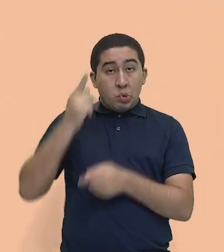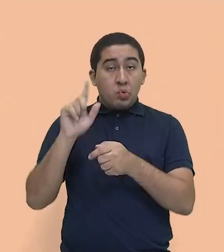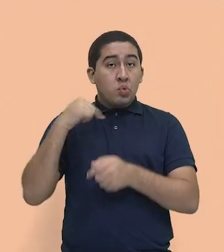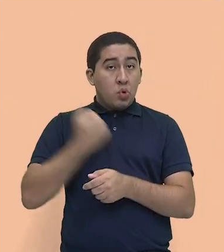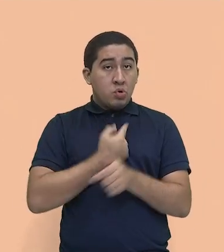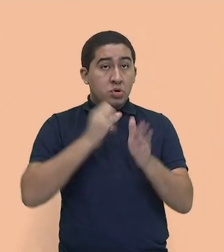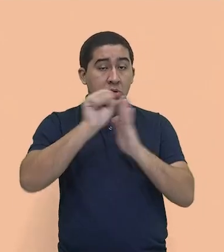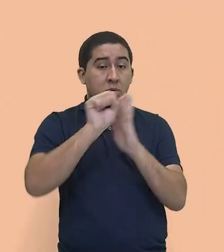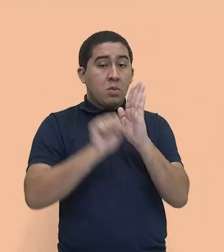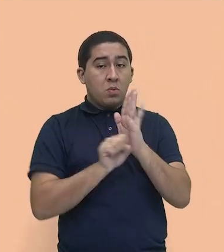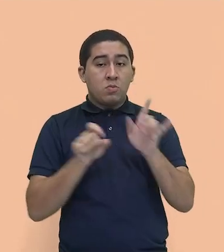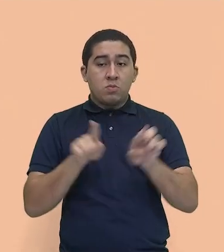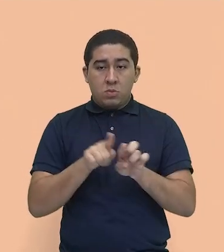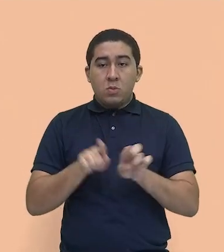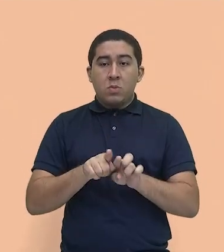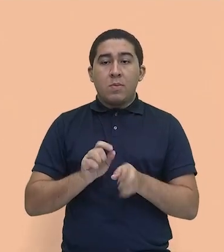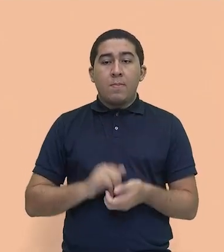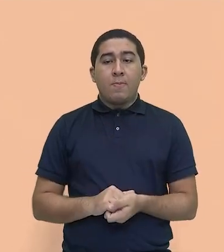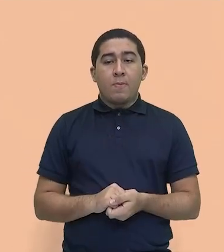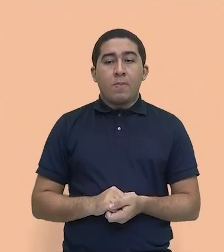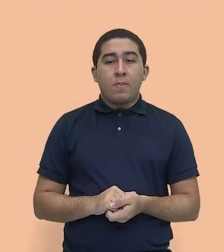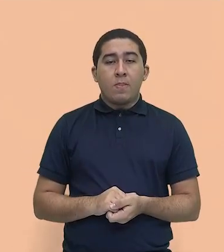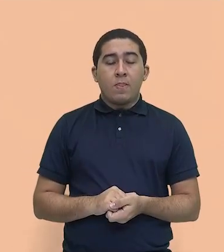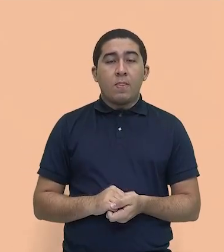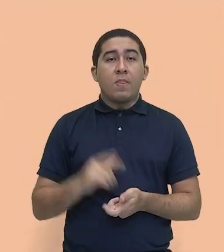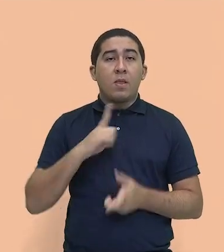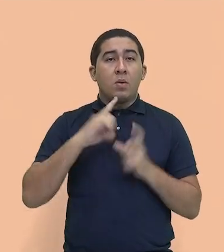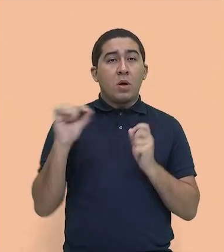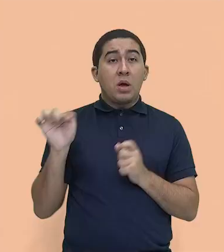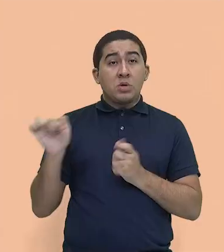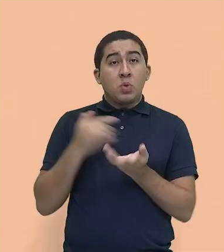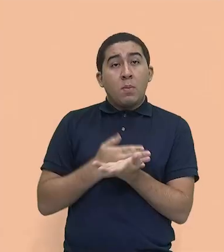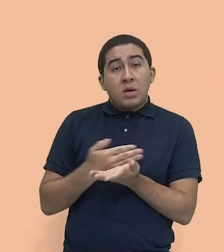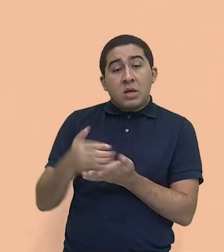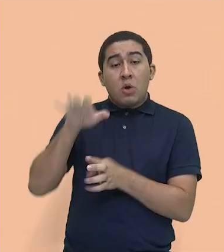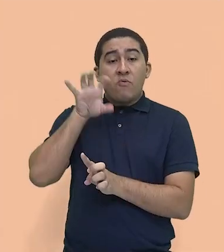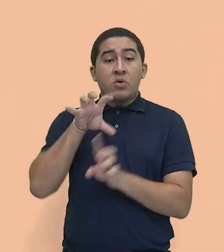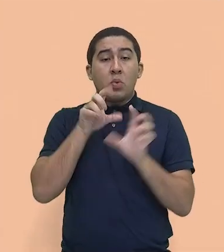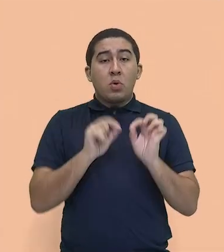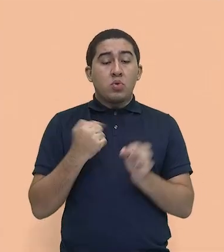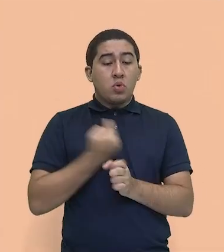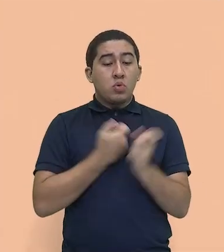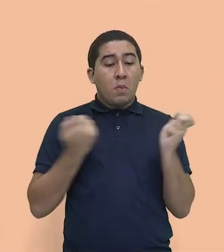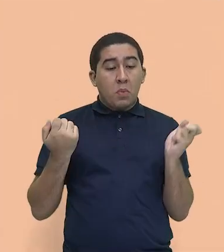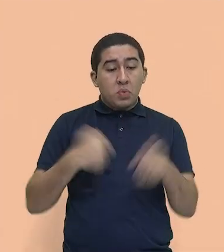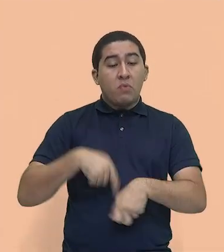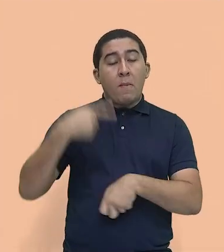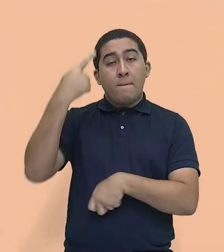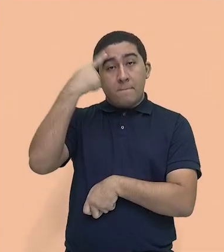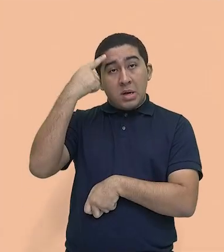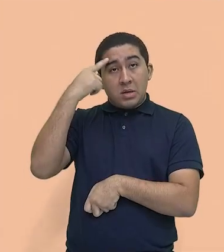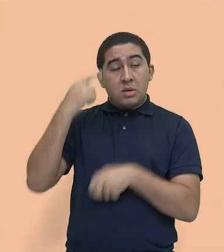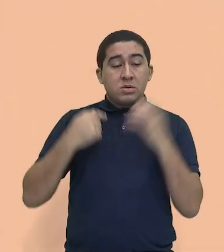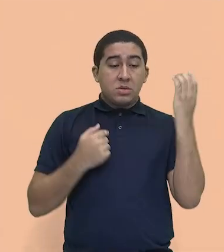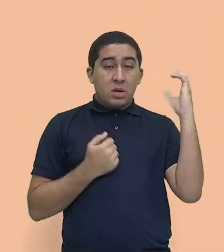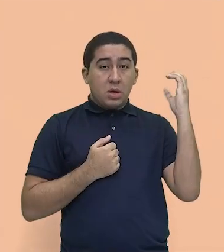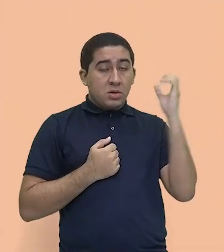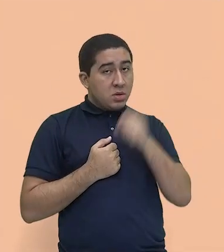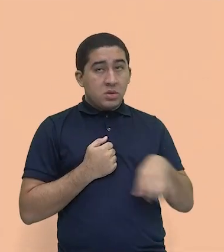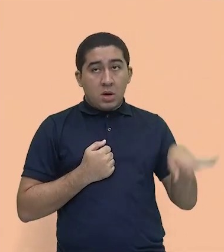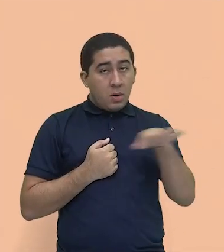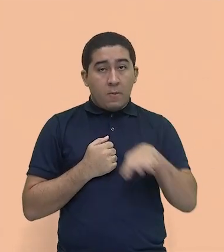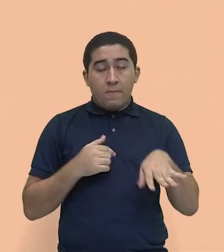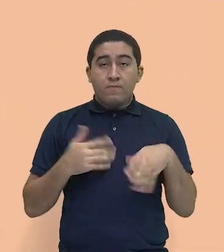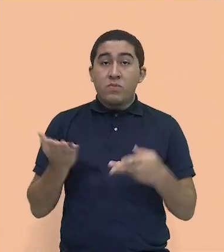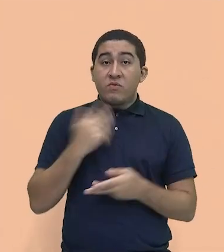que eles, então, jogaram essas luzes, né, para que a gente possa pensar a ciência de um modo geral. Então